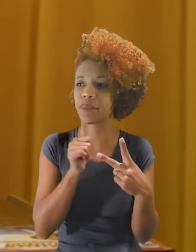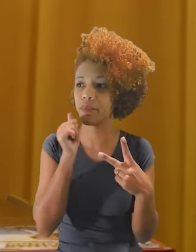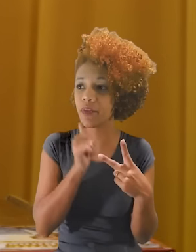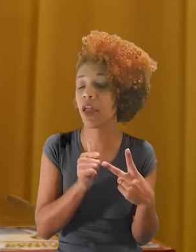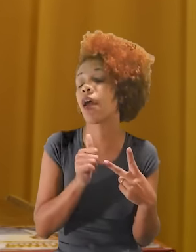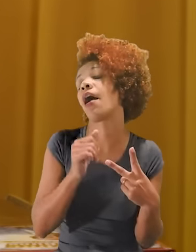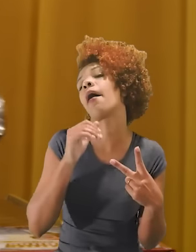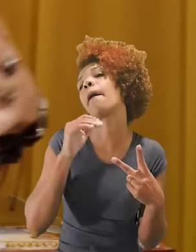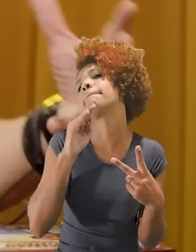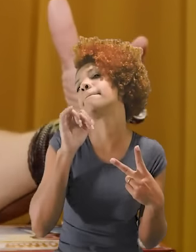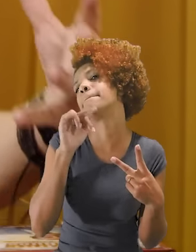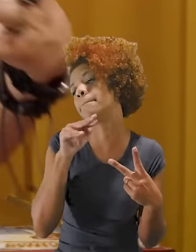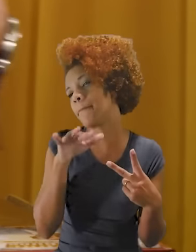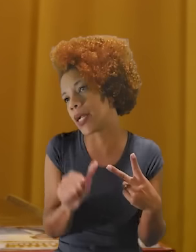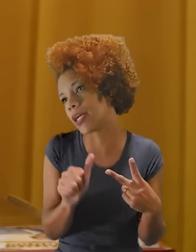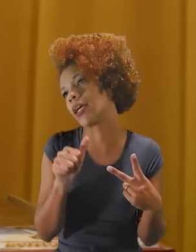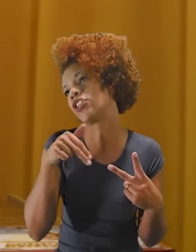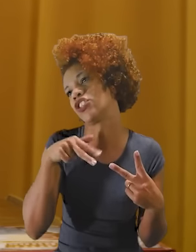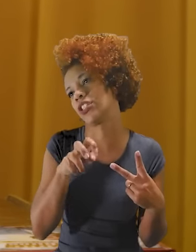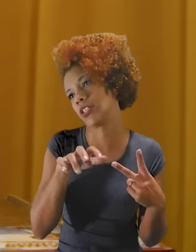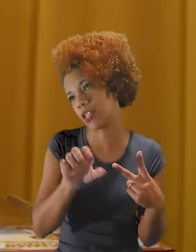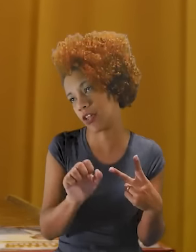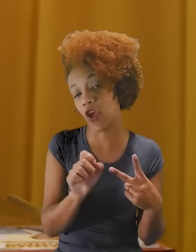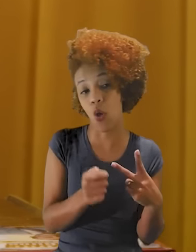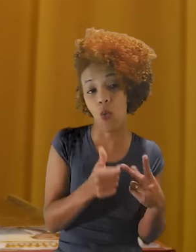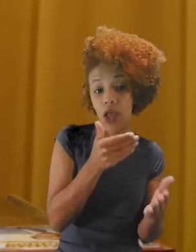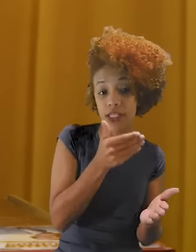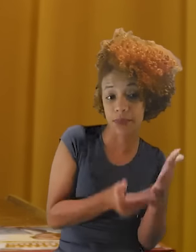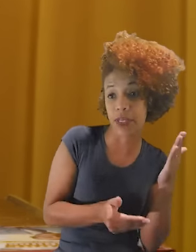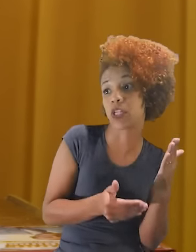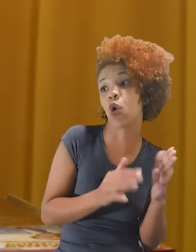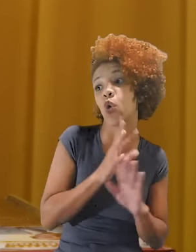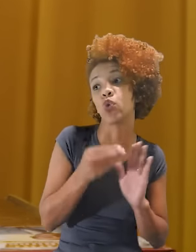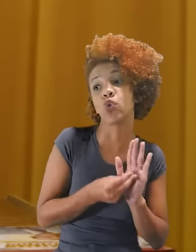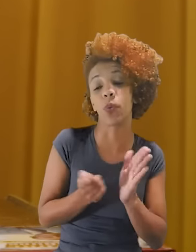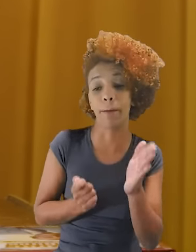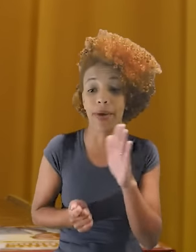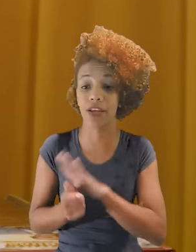Neve, que eu te falei que, poxa, ele quase perdeu tudo que ele ganhou com o Mickey para investir